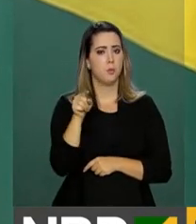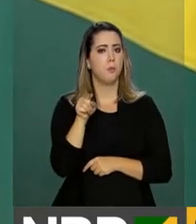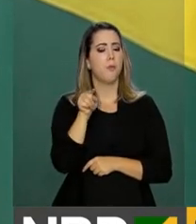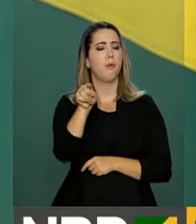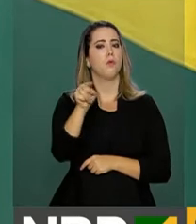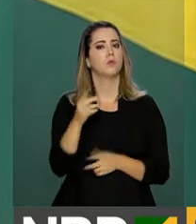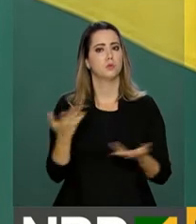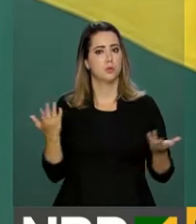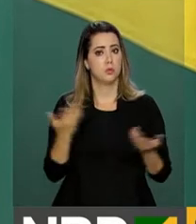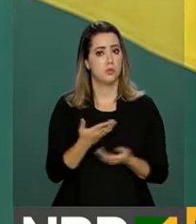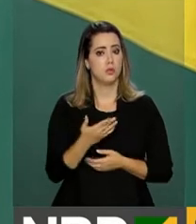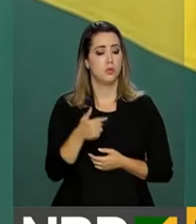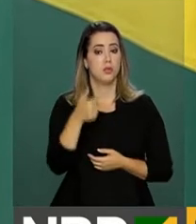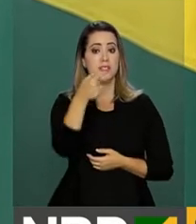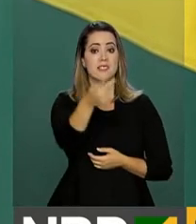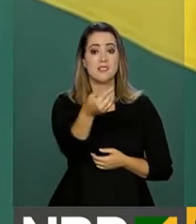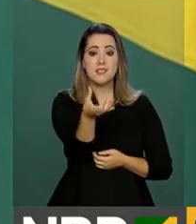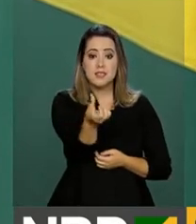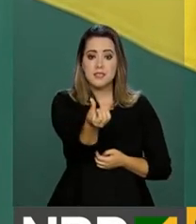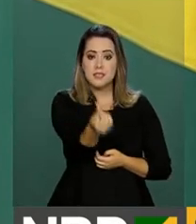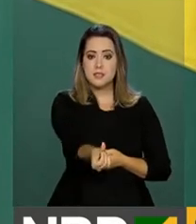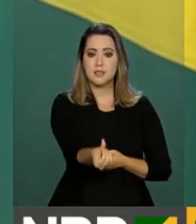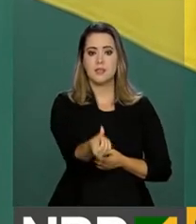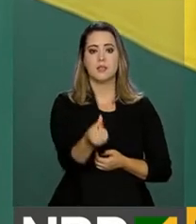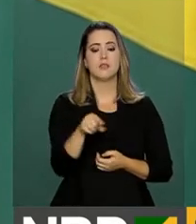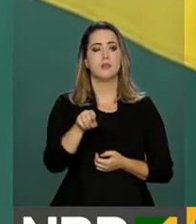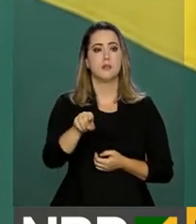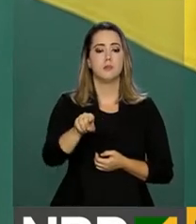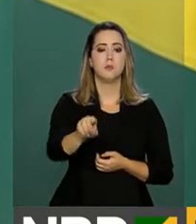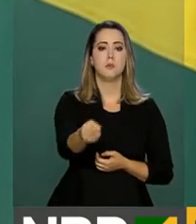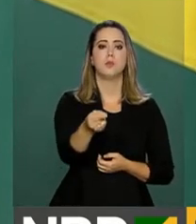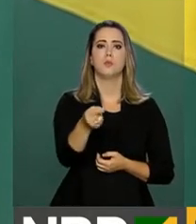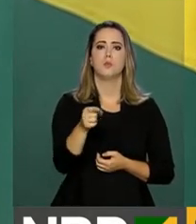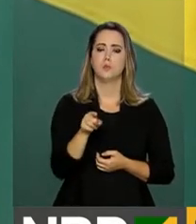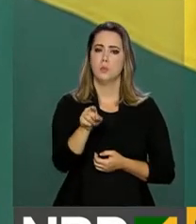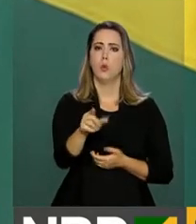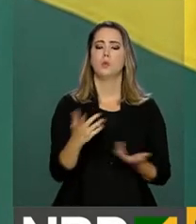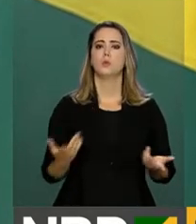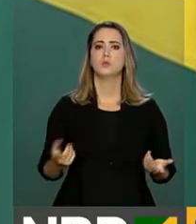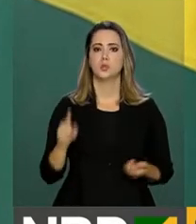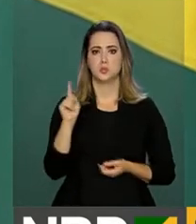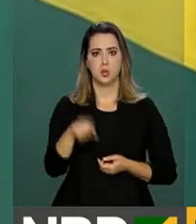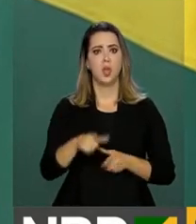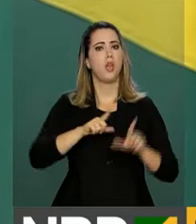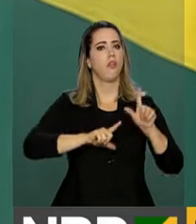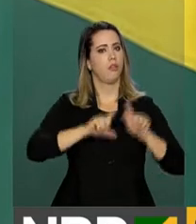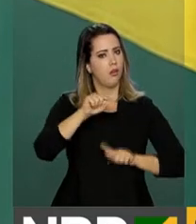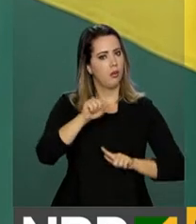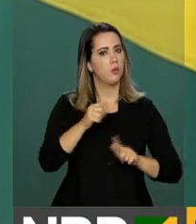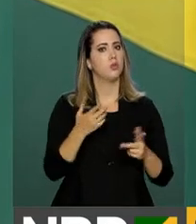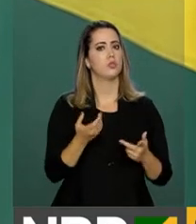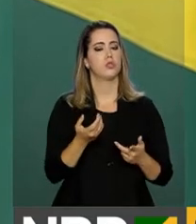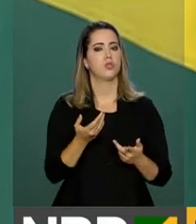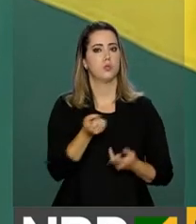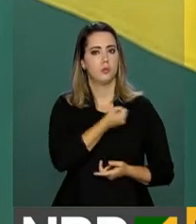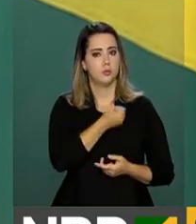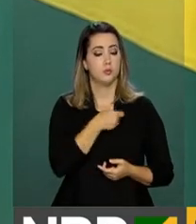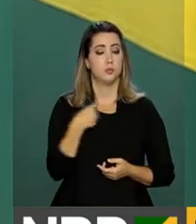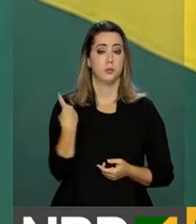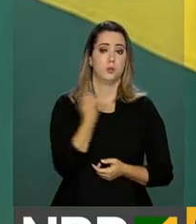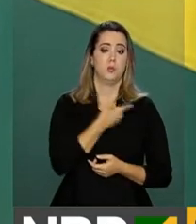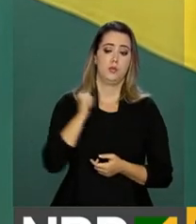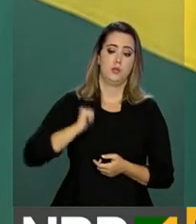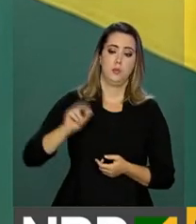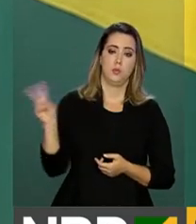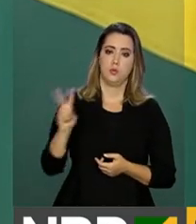76 mil quase 77 mil pontos número recorde na bolsa de valores desde que se estabeleceu este